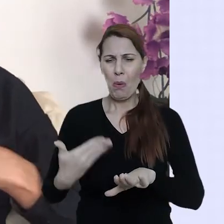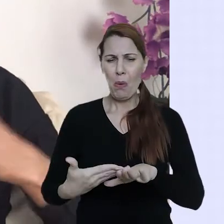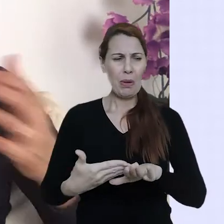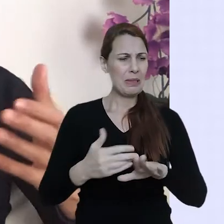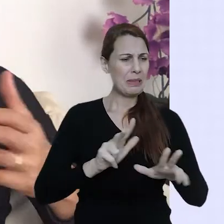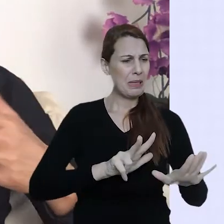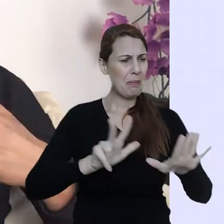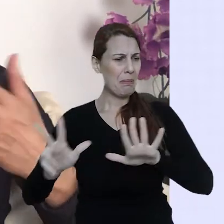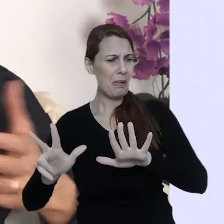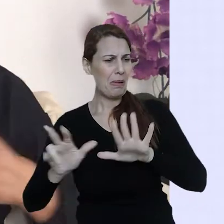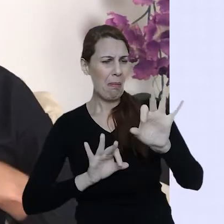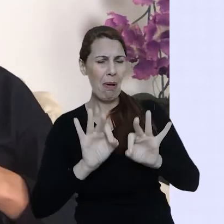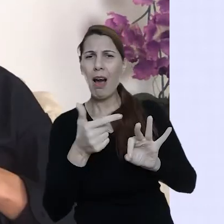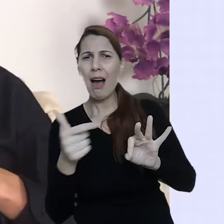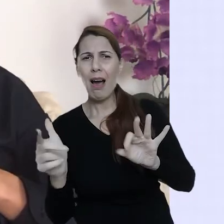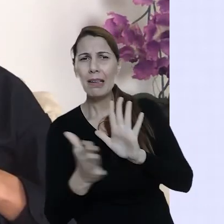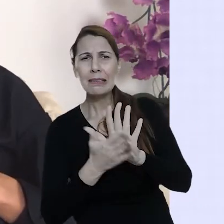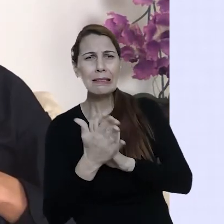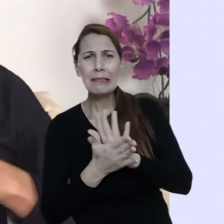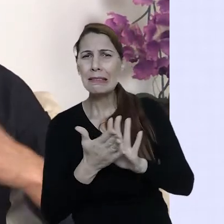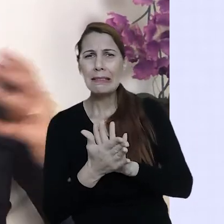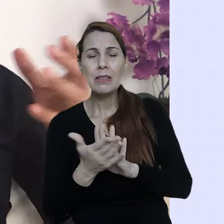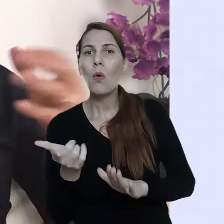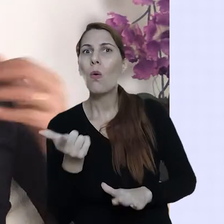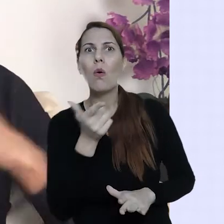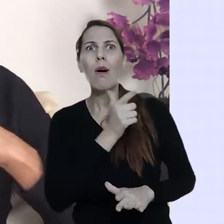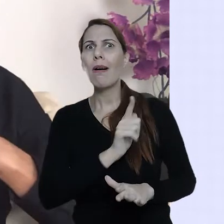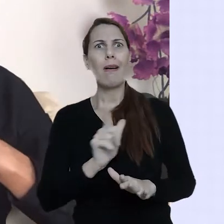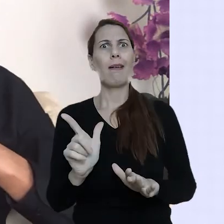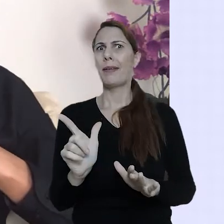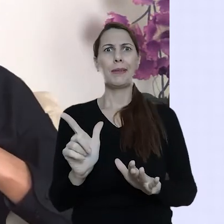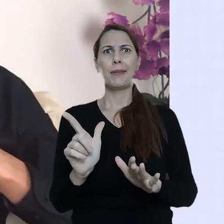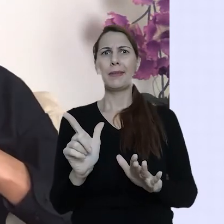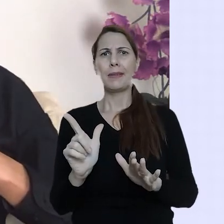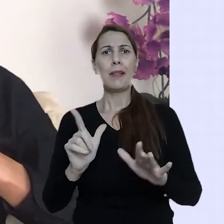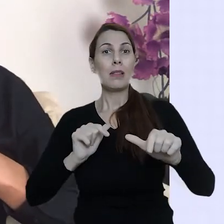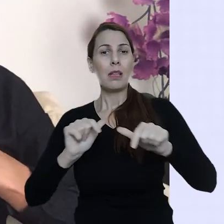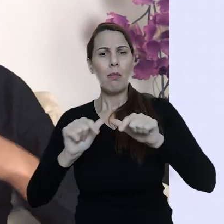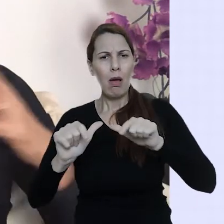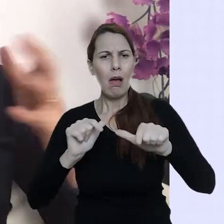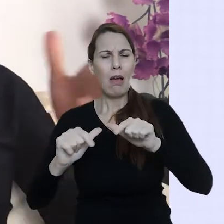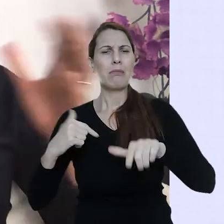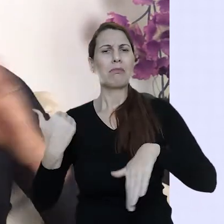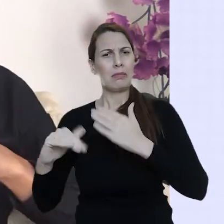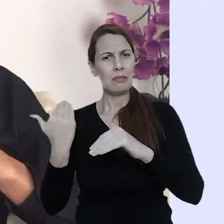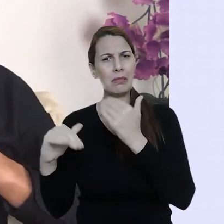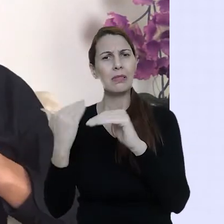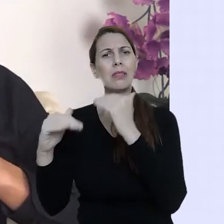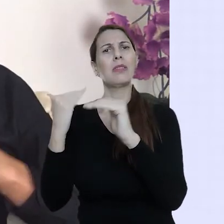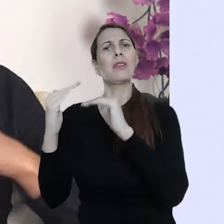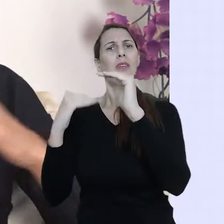dia, da semana, um planejamento, você não consegue realmente